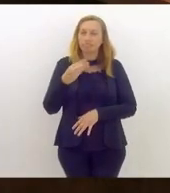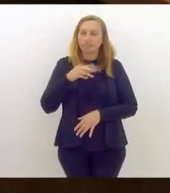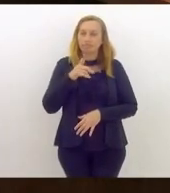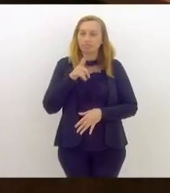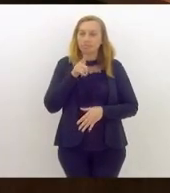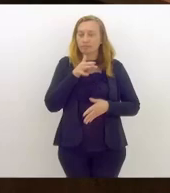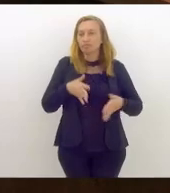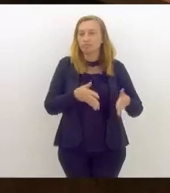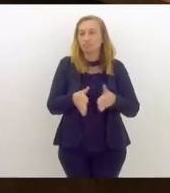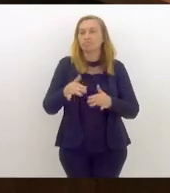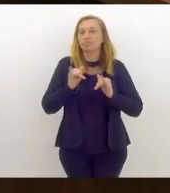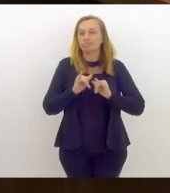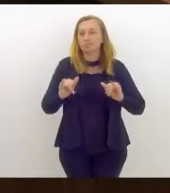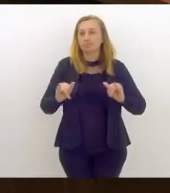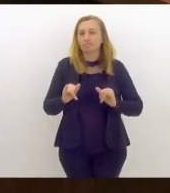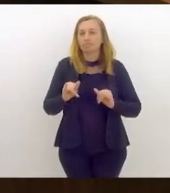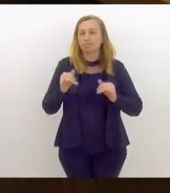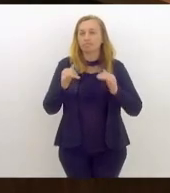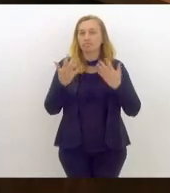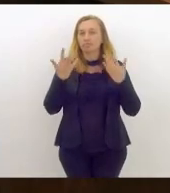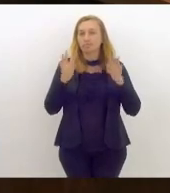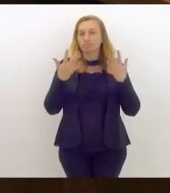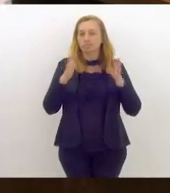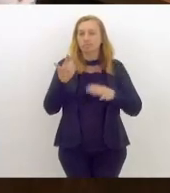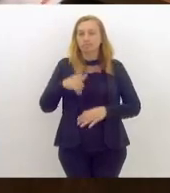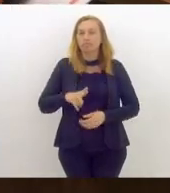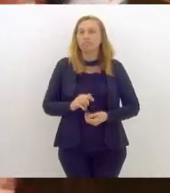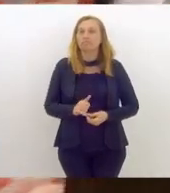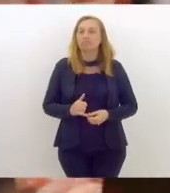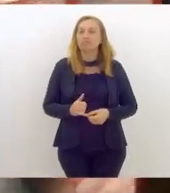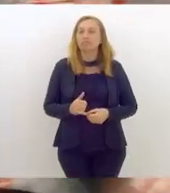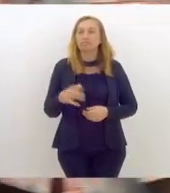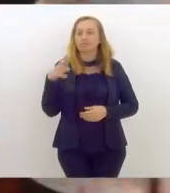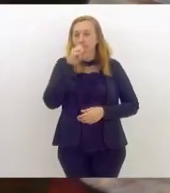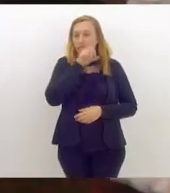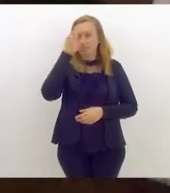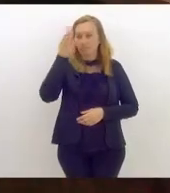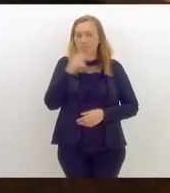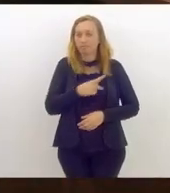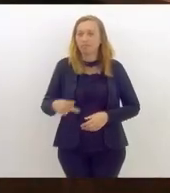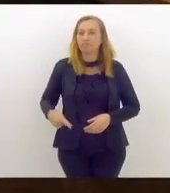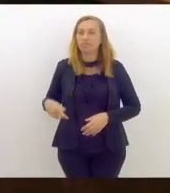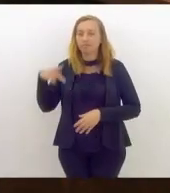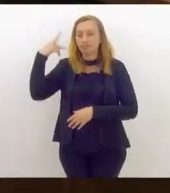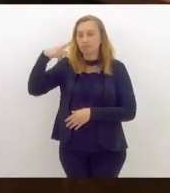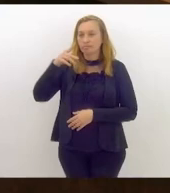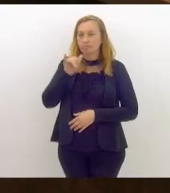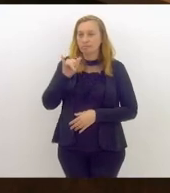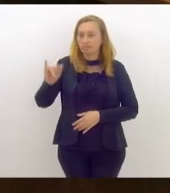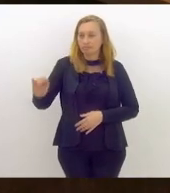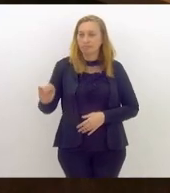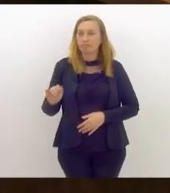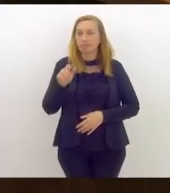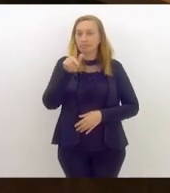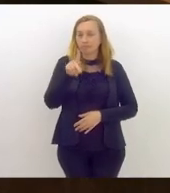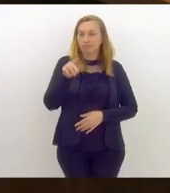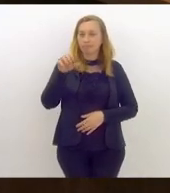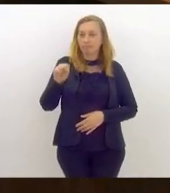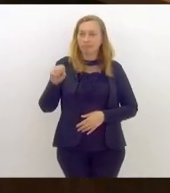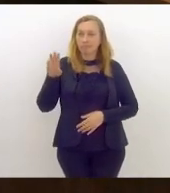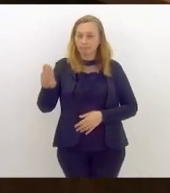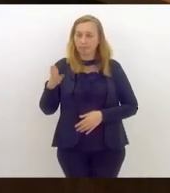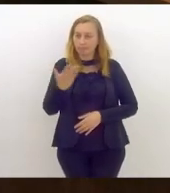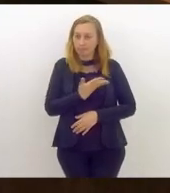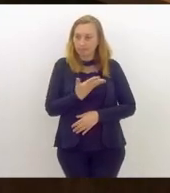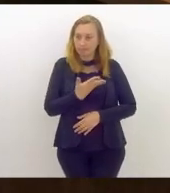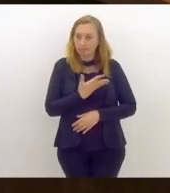é importante anunciar. Obrigada. Parabéns, mais uma vez. Presidente, é rápido, é sobre a vereadora Bia, do PSB, minha querida